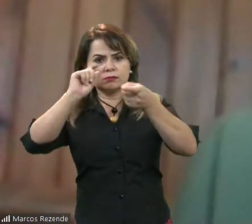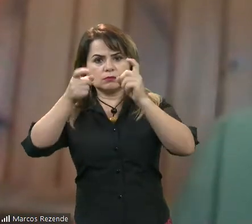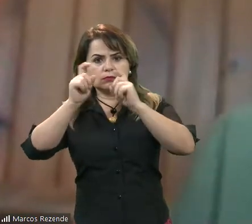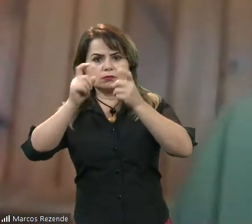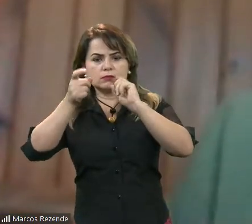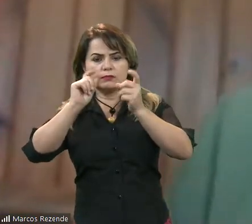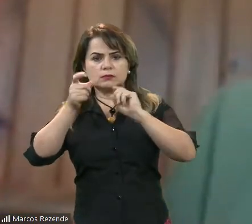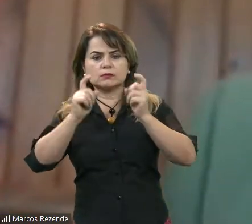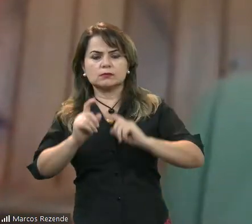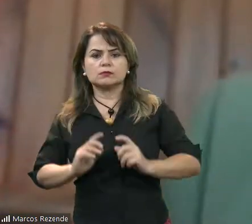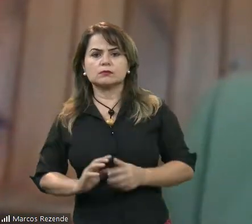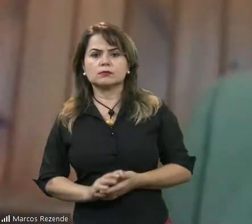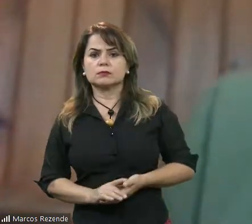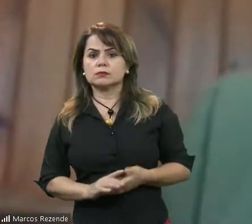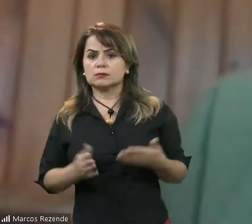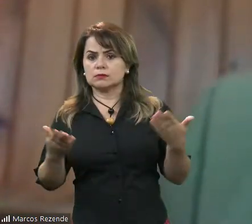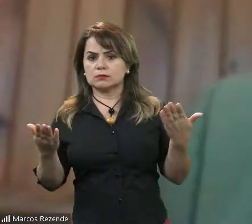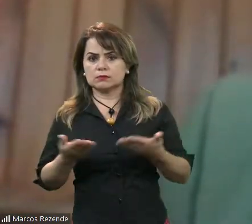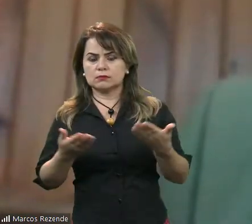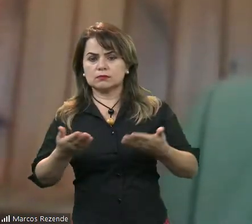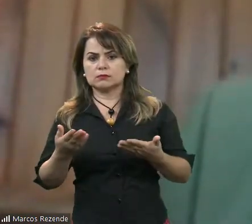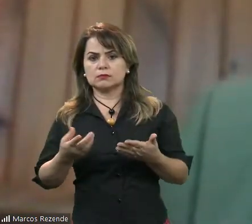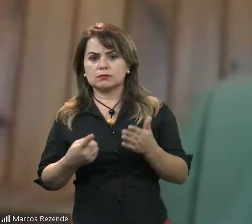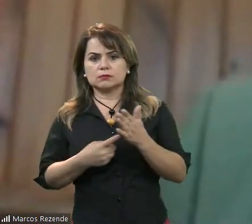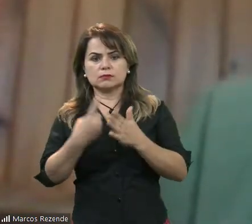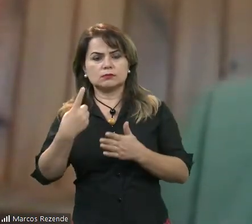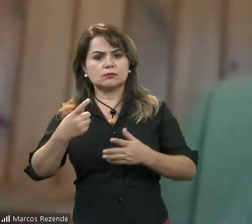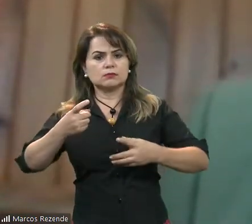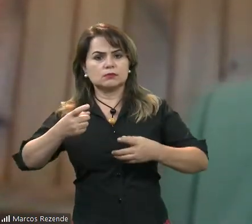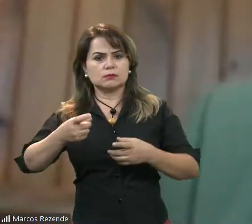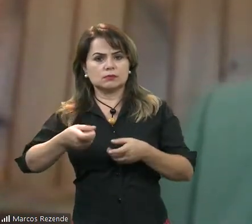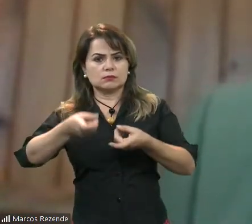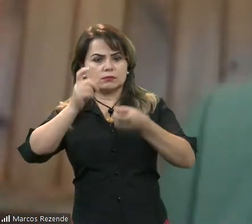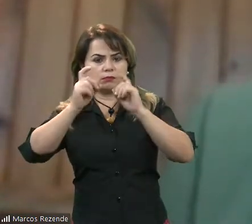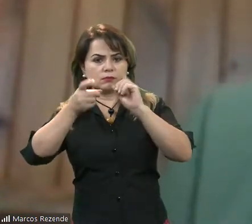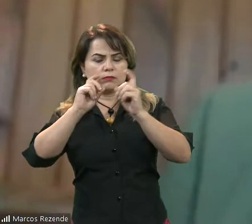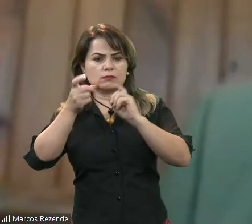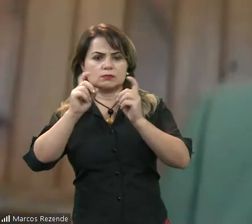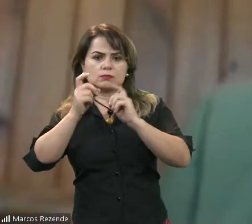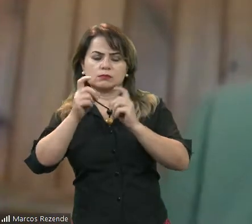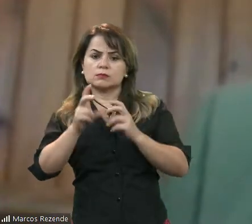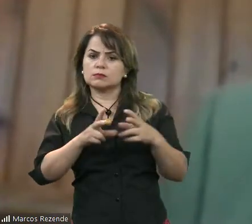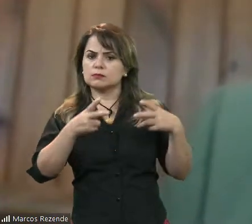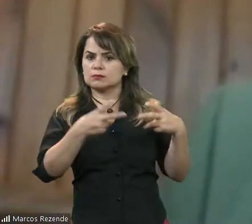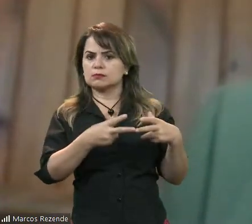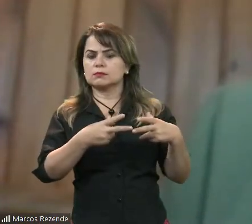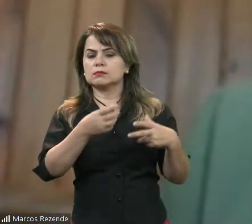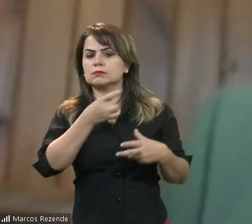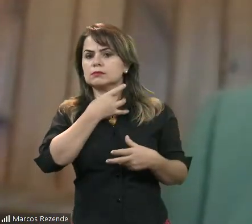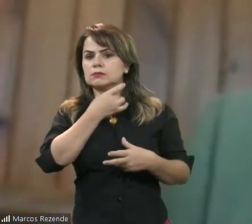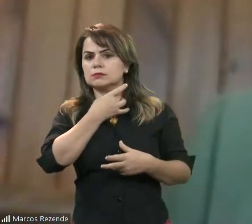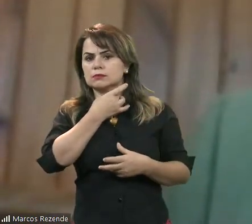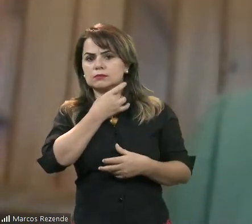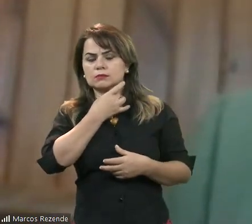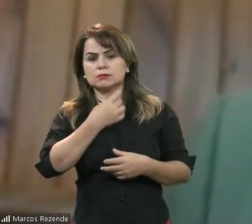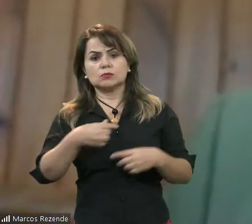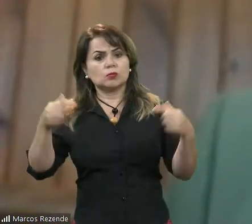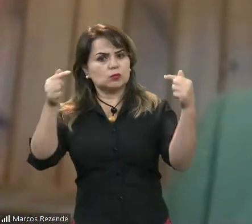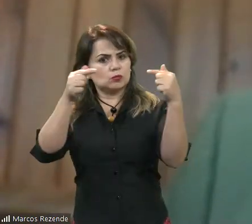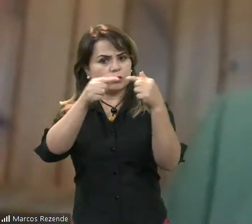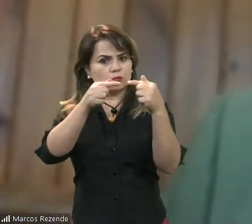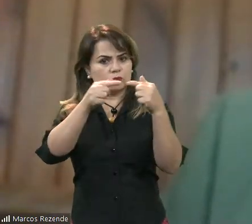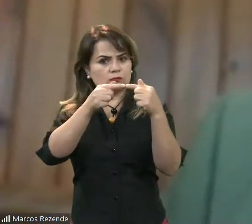cidade. Trata-se então da primeira sessão ordinária virtual da Câmara Municipal de Marília e conforme a resolução